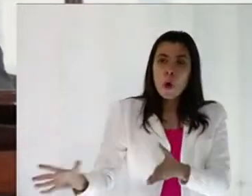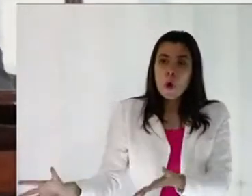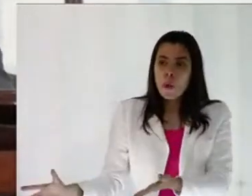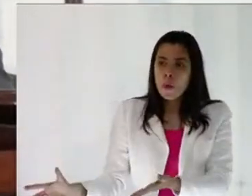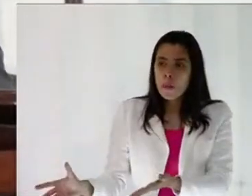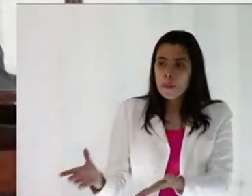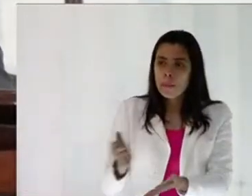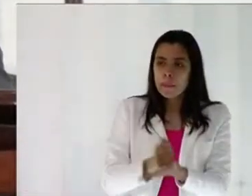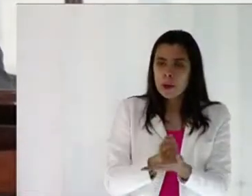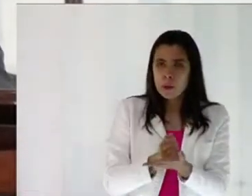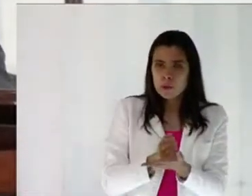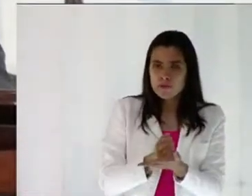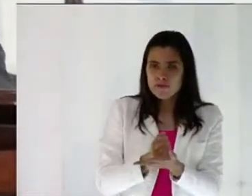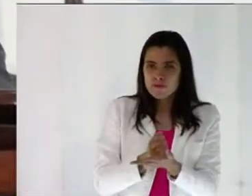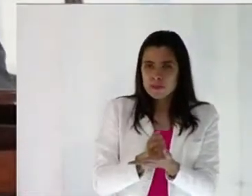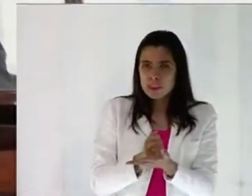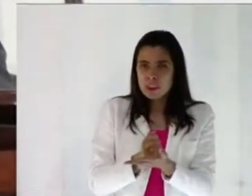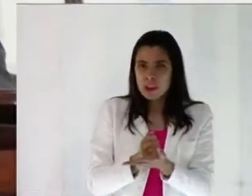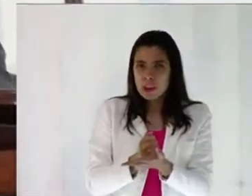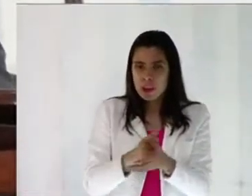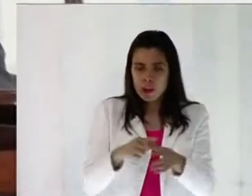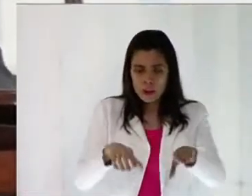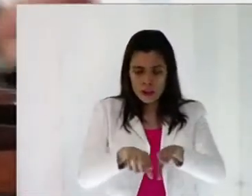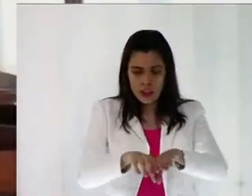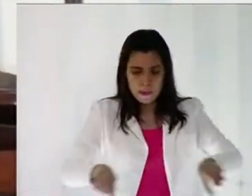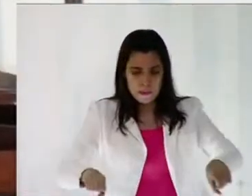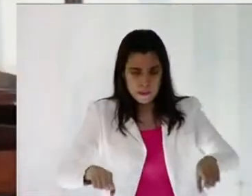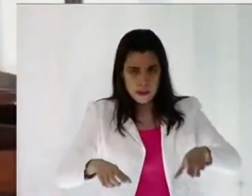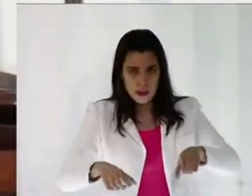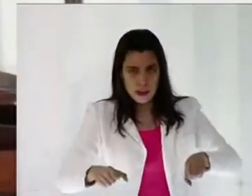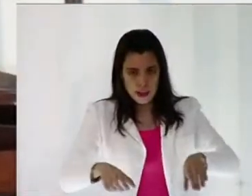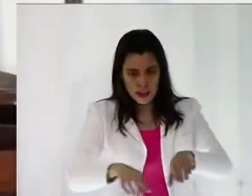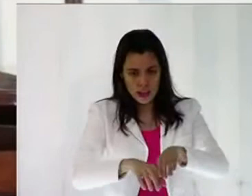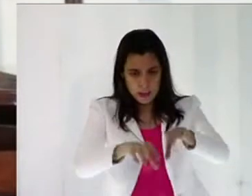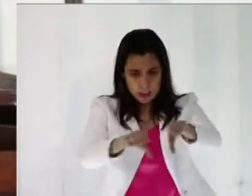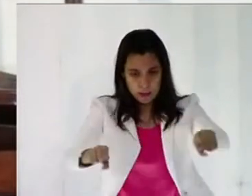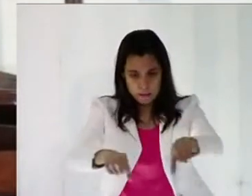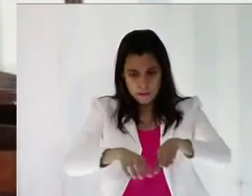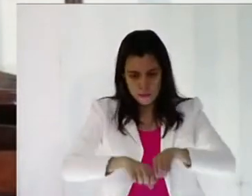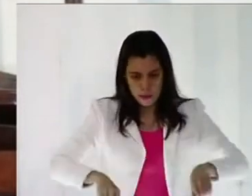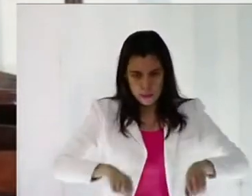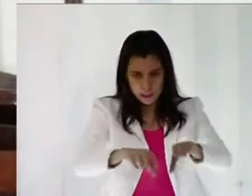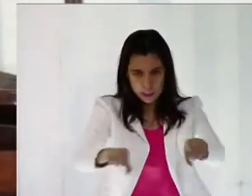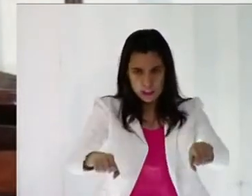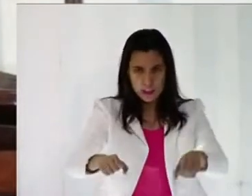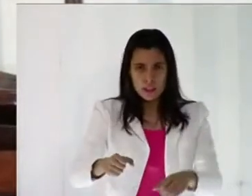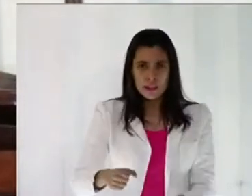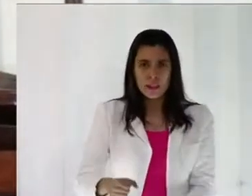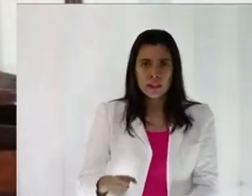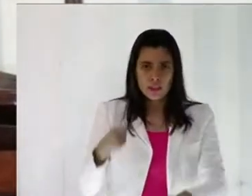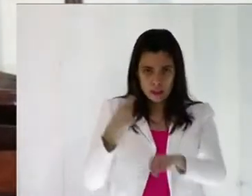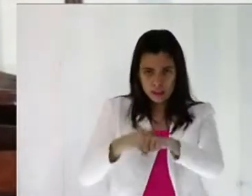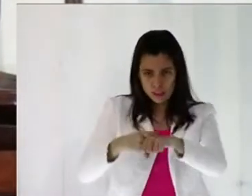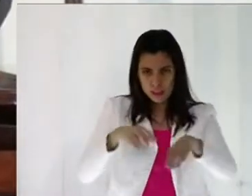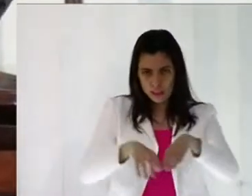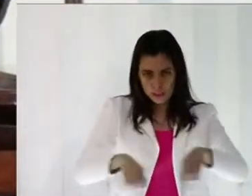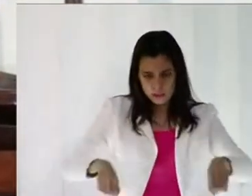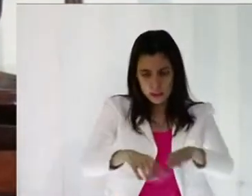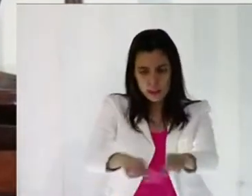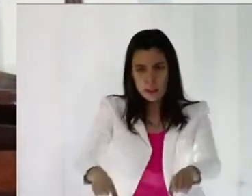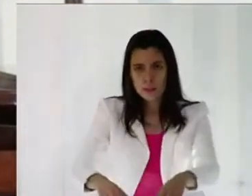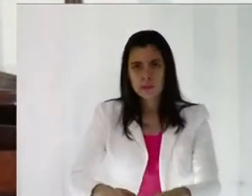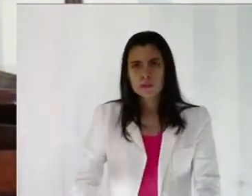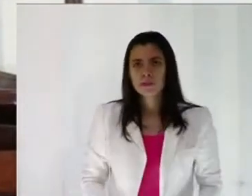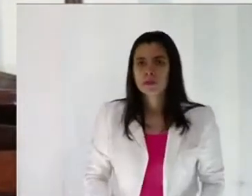e a colocou sobre Isaque, seu filho. Assim como Isaac teve que carregar aquela